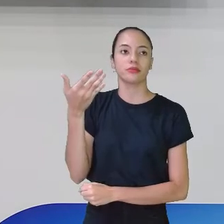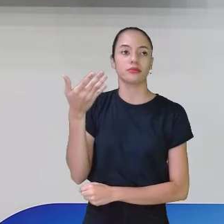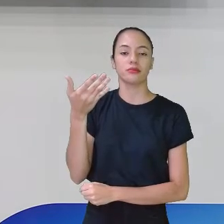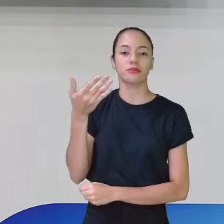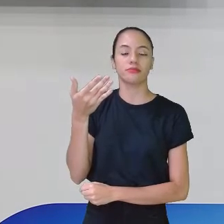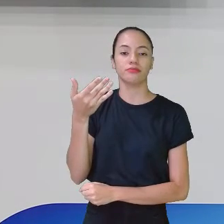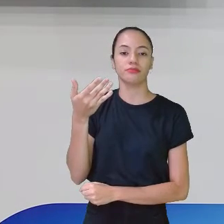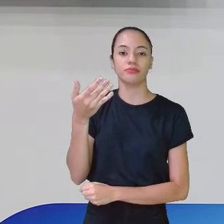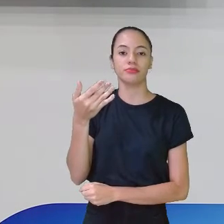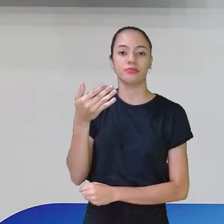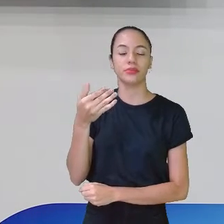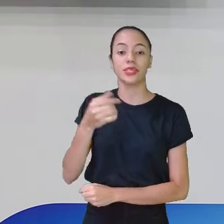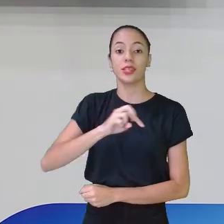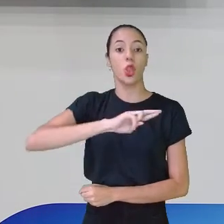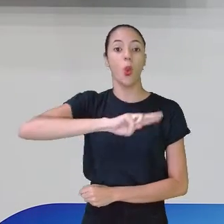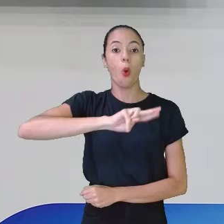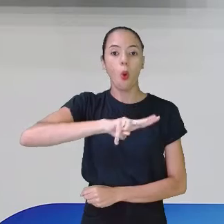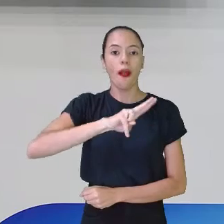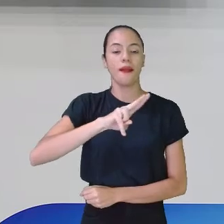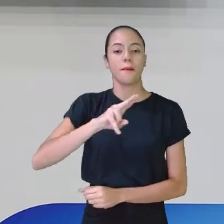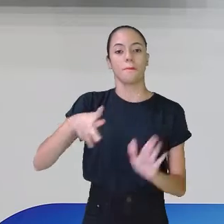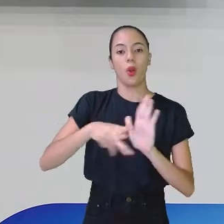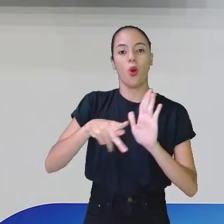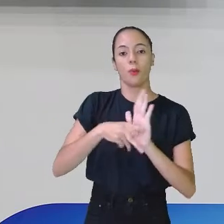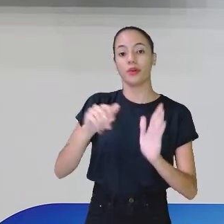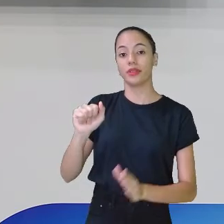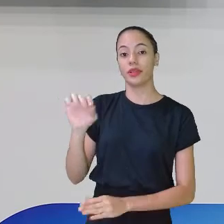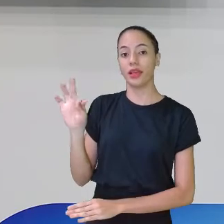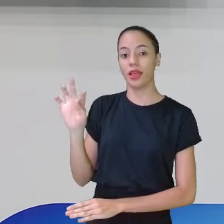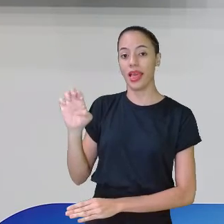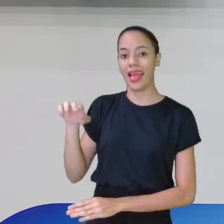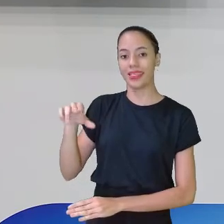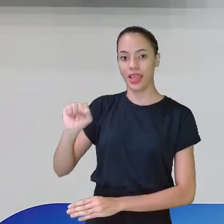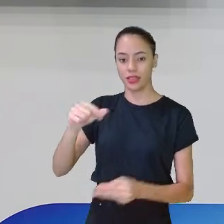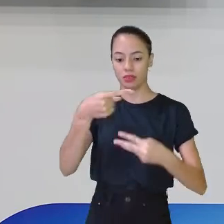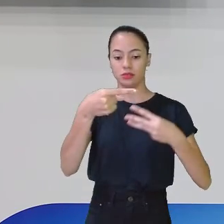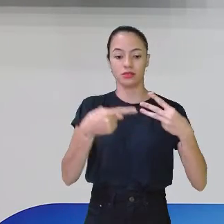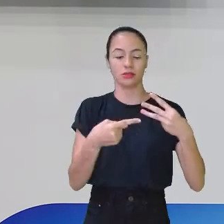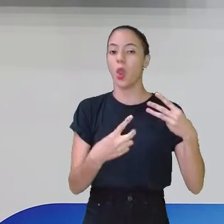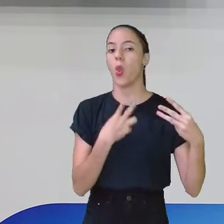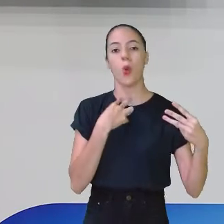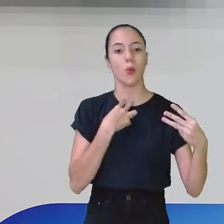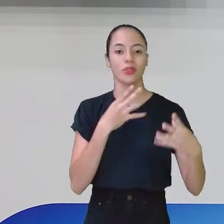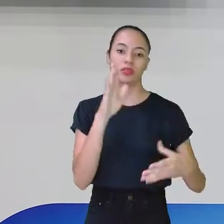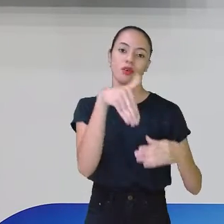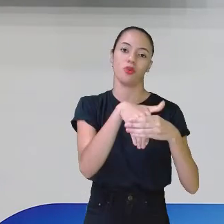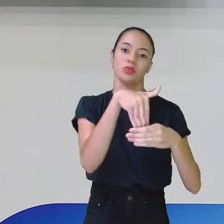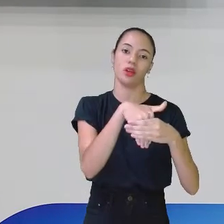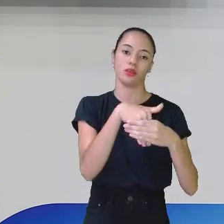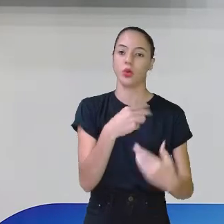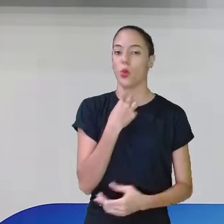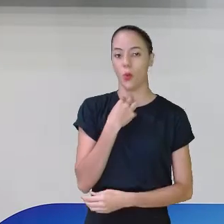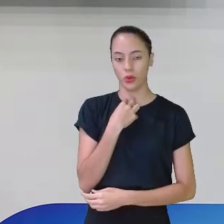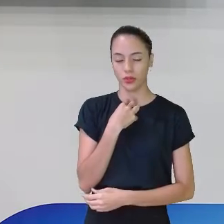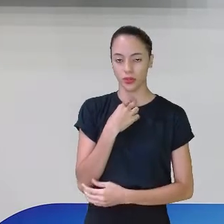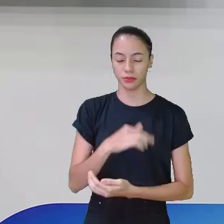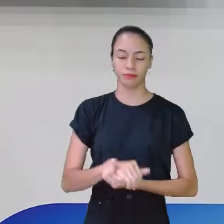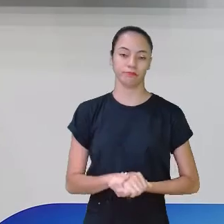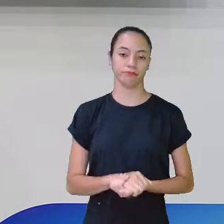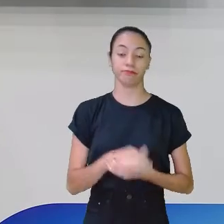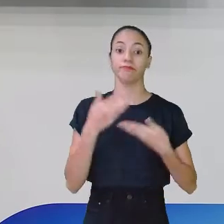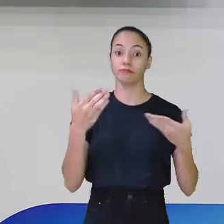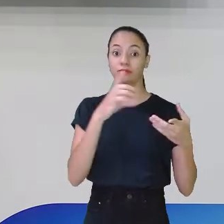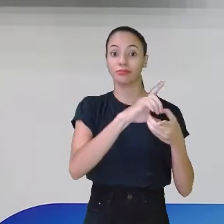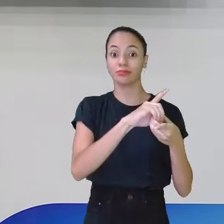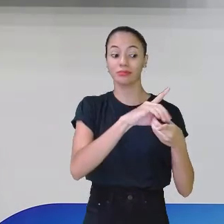cidadãos atenienses, eles não tinham direito de eleger, né? E nesse momento aí, a democracia ela